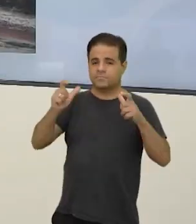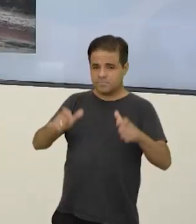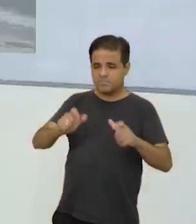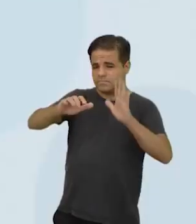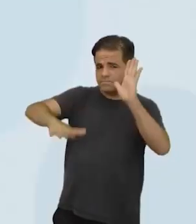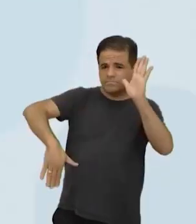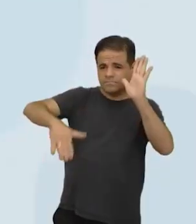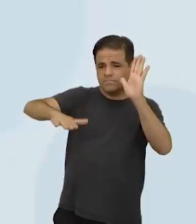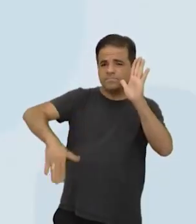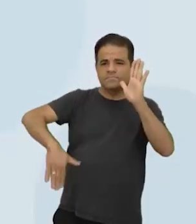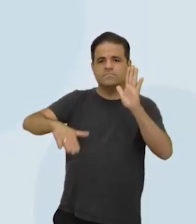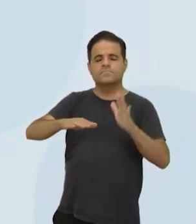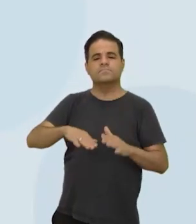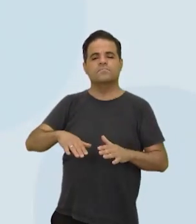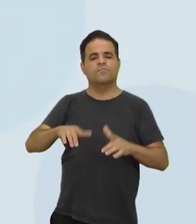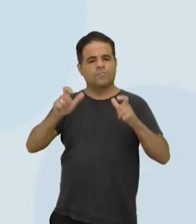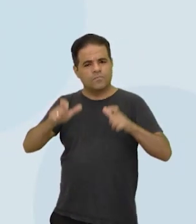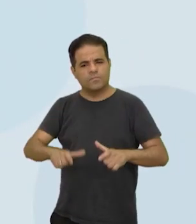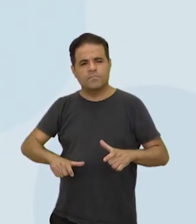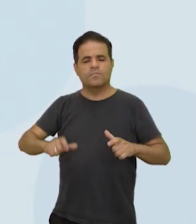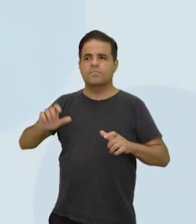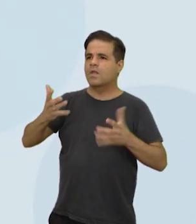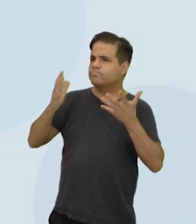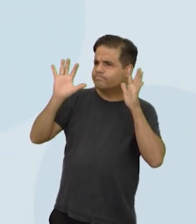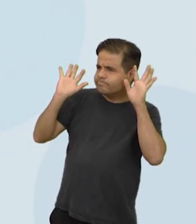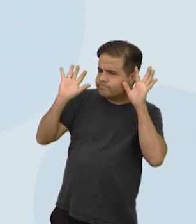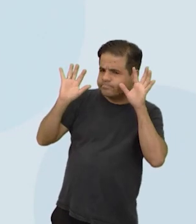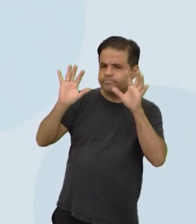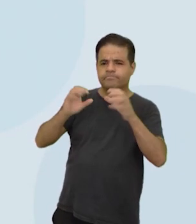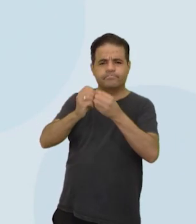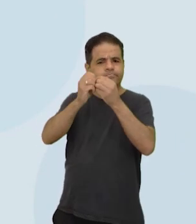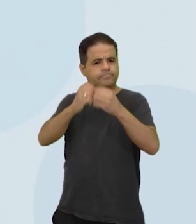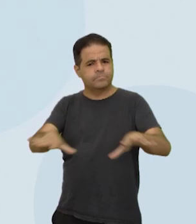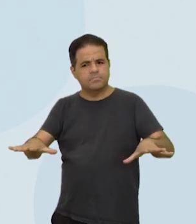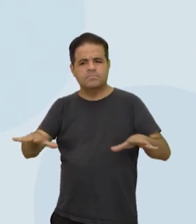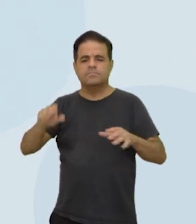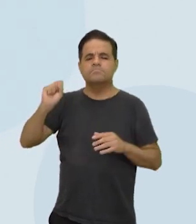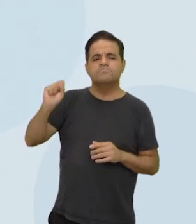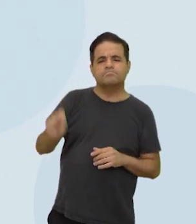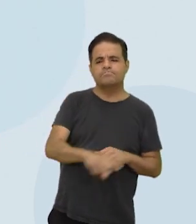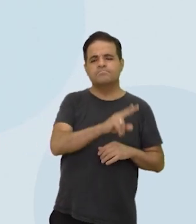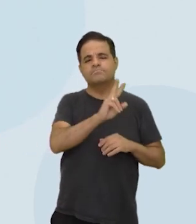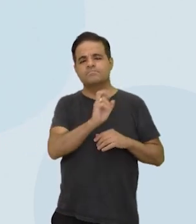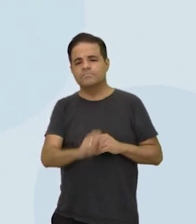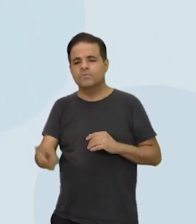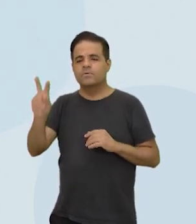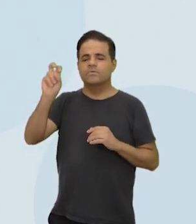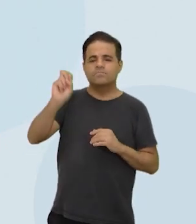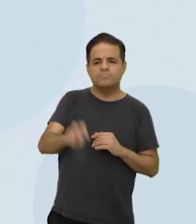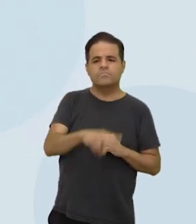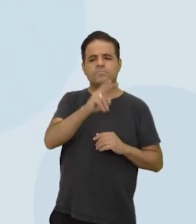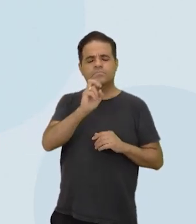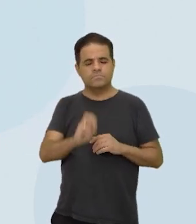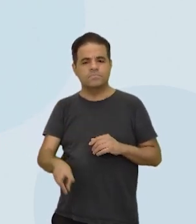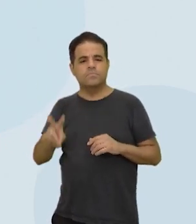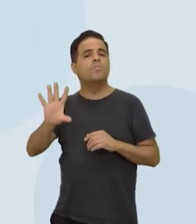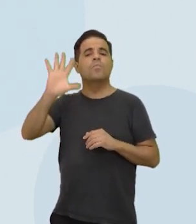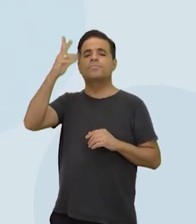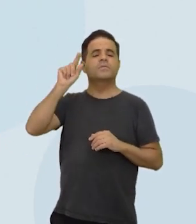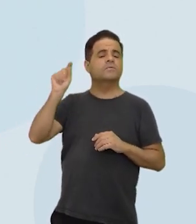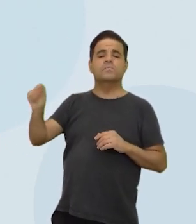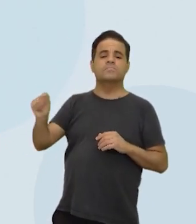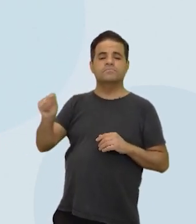praia causa algum dano ao caminhar dela. Na verdade, vou ser bem sincero com vocês, o que acontece